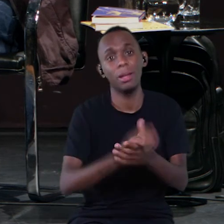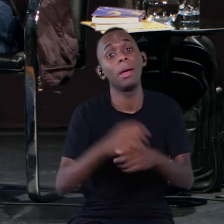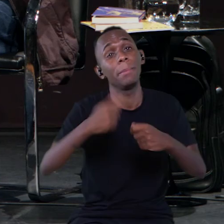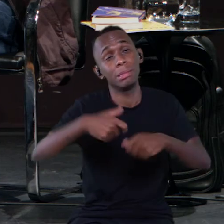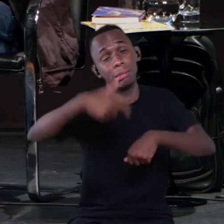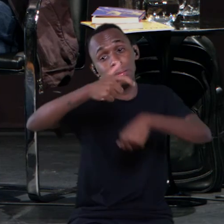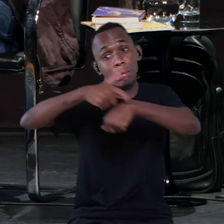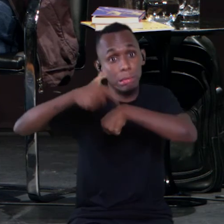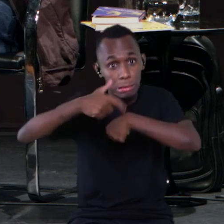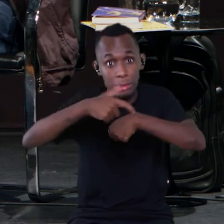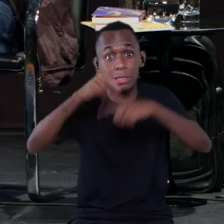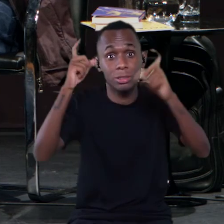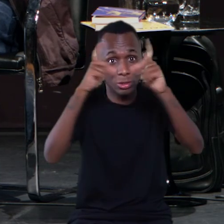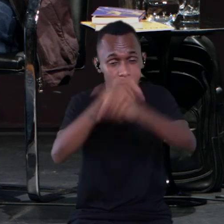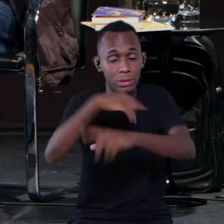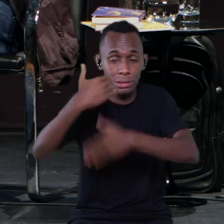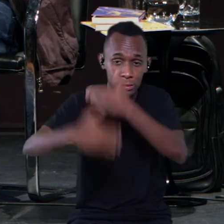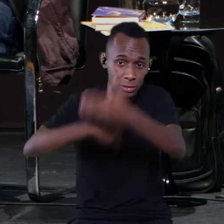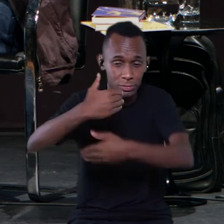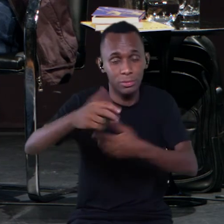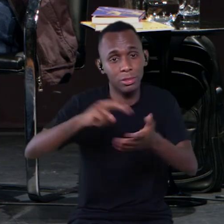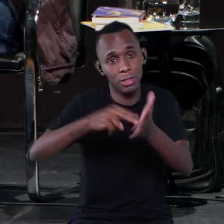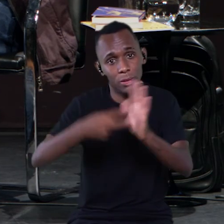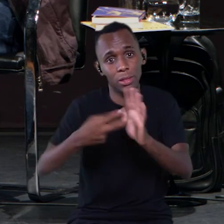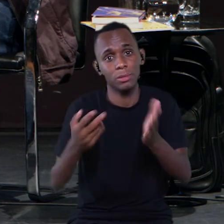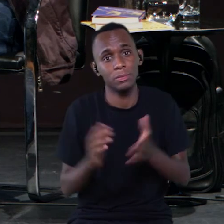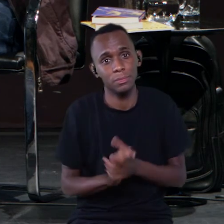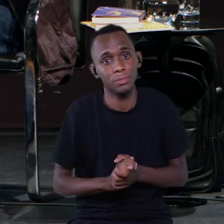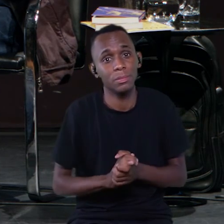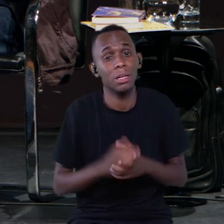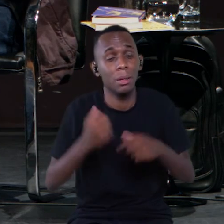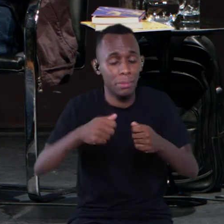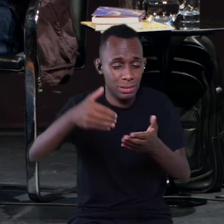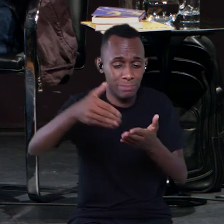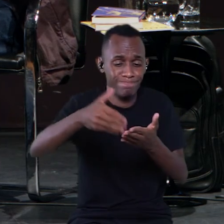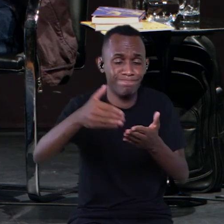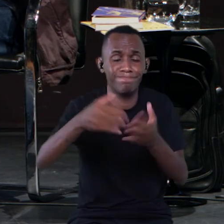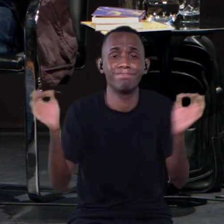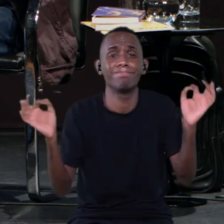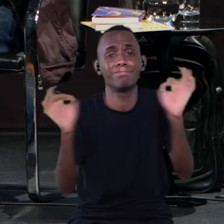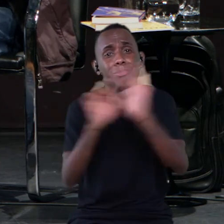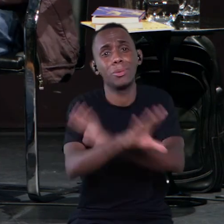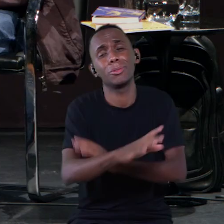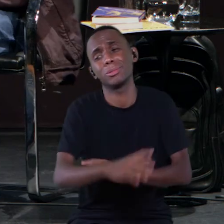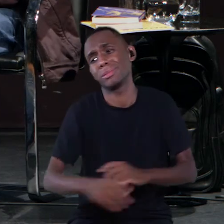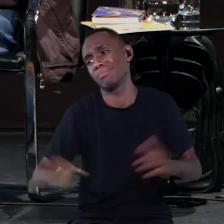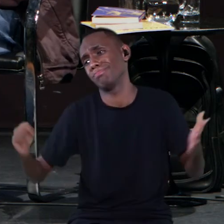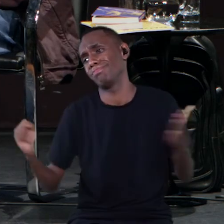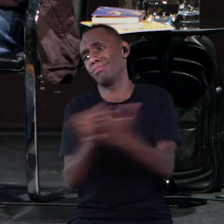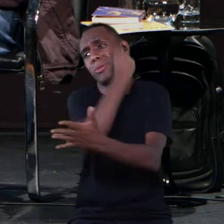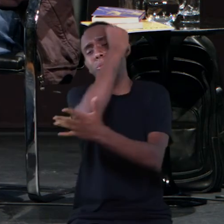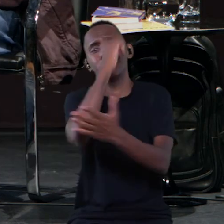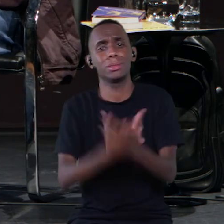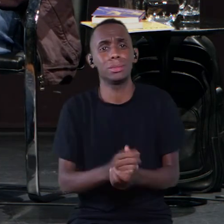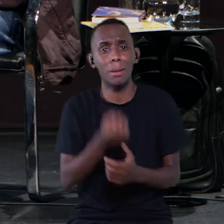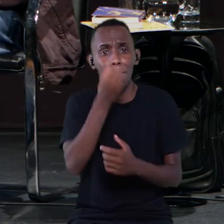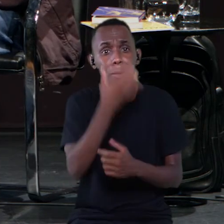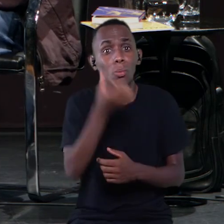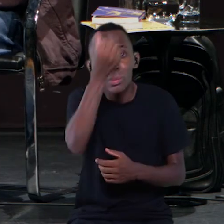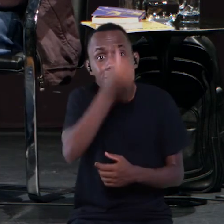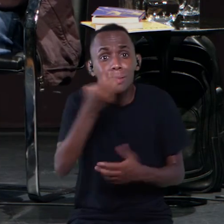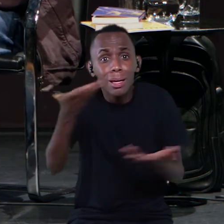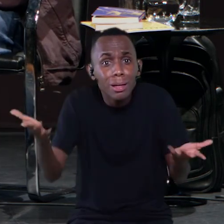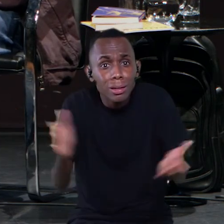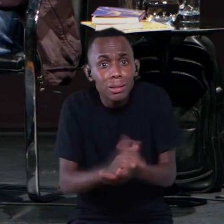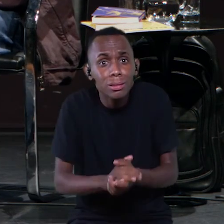tem hora que é difícil a gente conseguir construir sentido para ele. A gente vai ter que terminar. Inferno, está tão bom. Não, eram 6 horas.